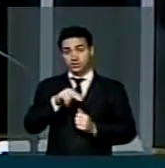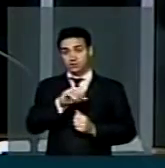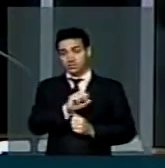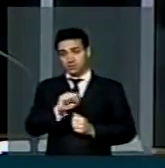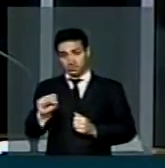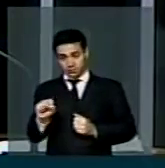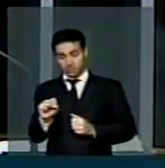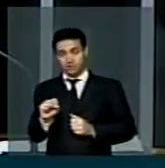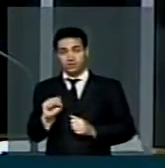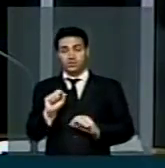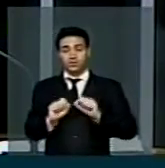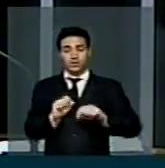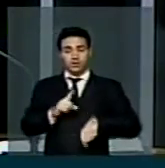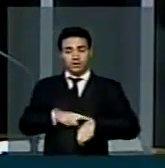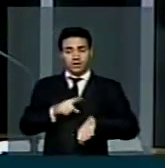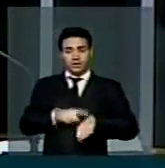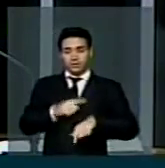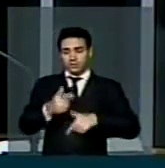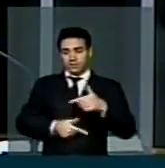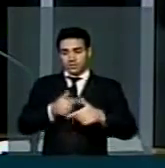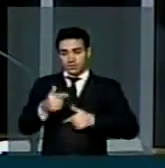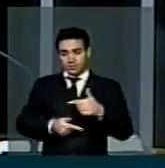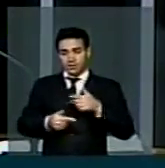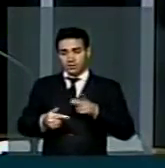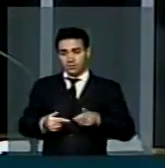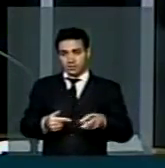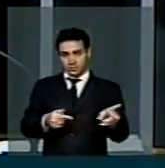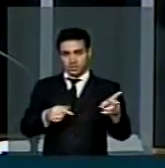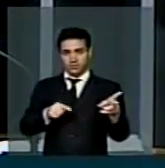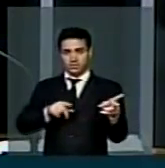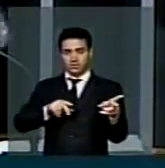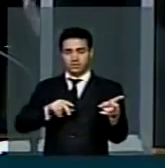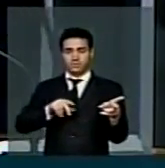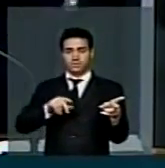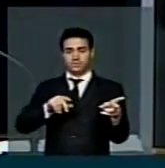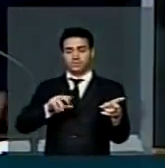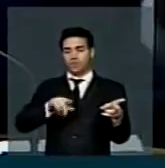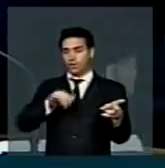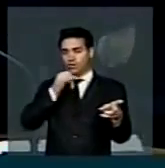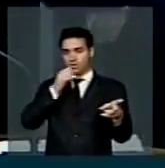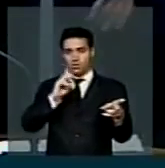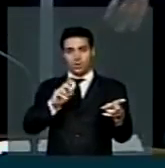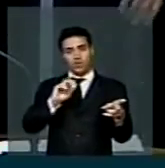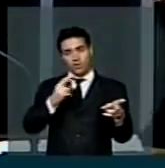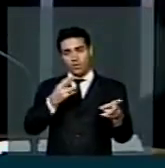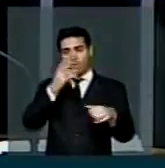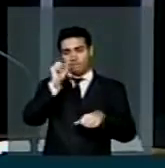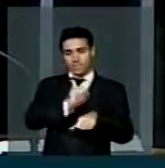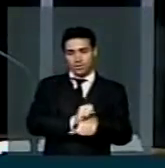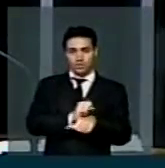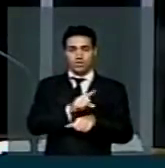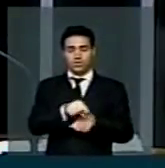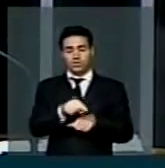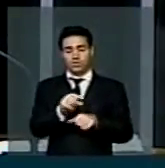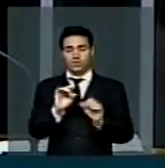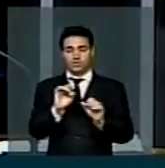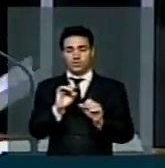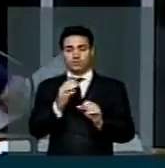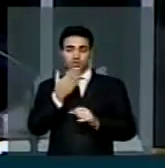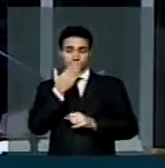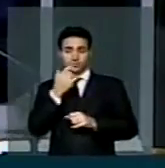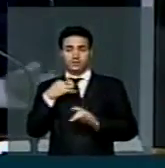INSS do tempo do trabalho permanente, não ocasional nem intermitente, em condições